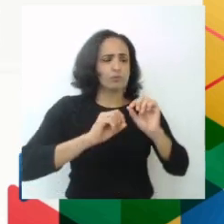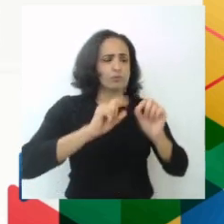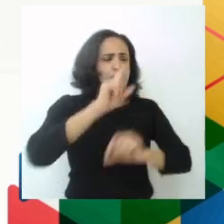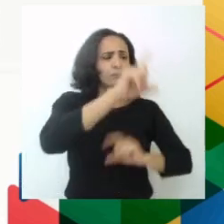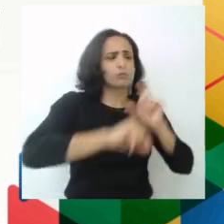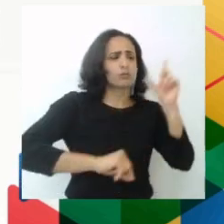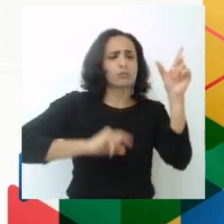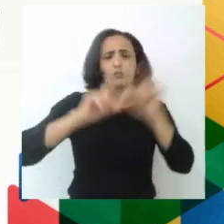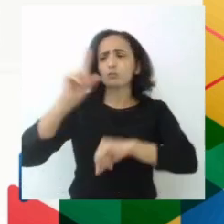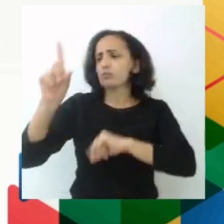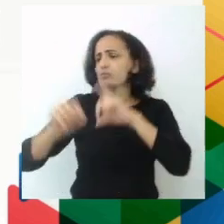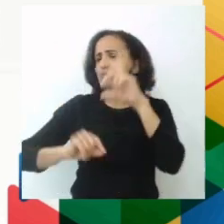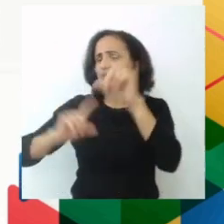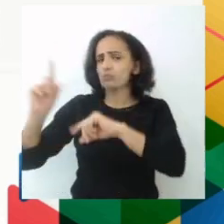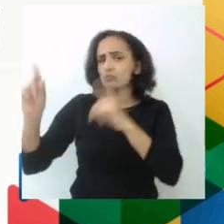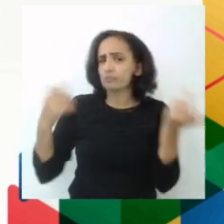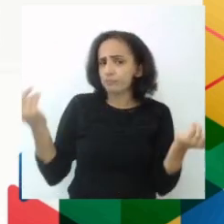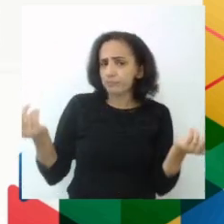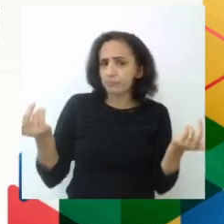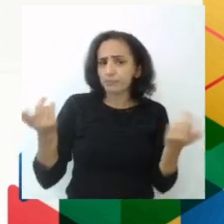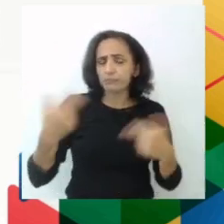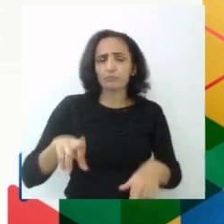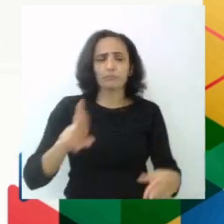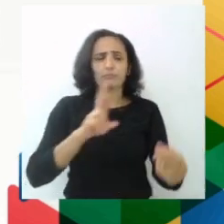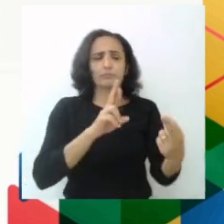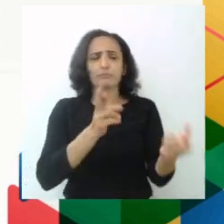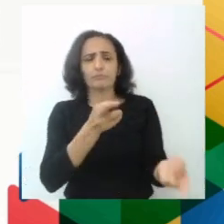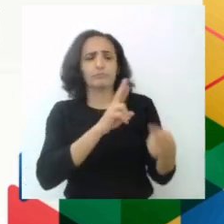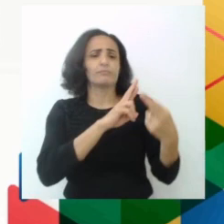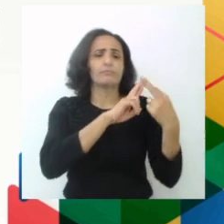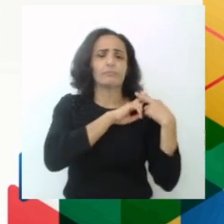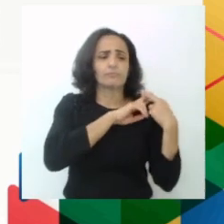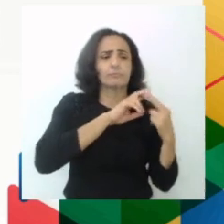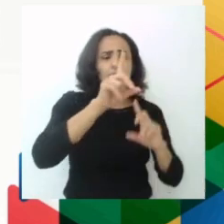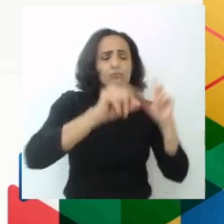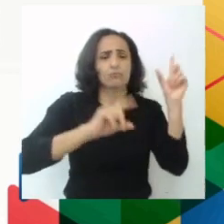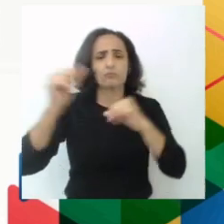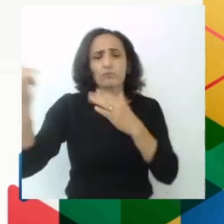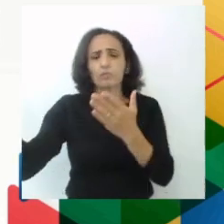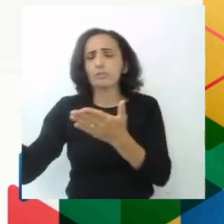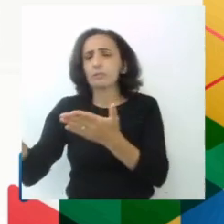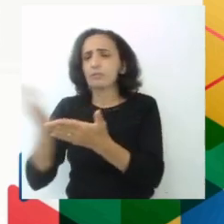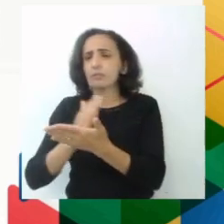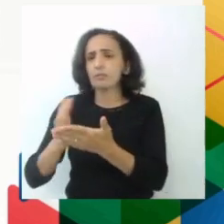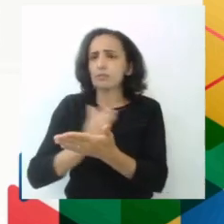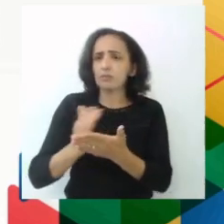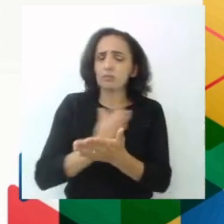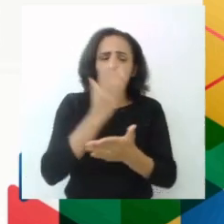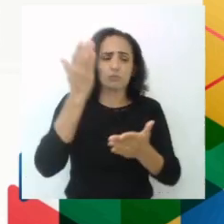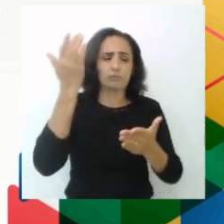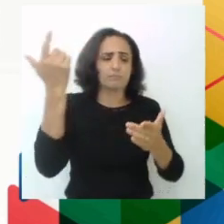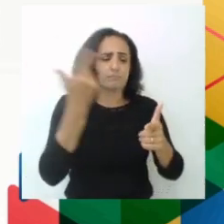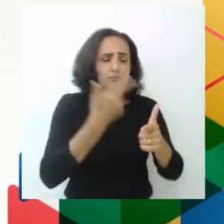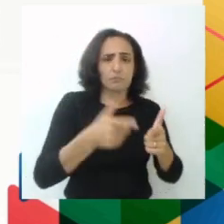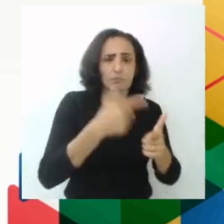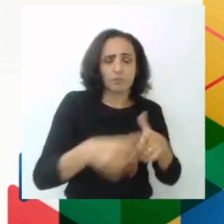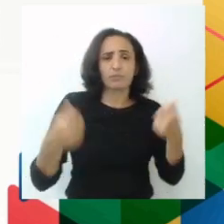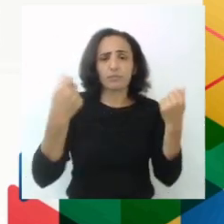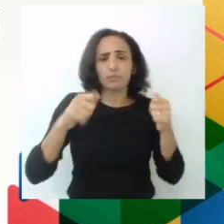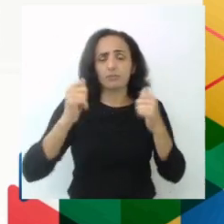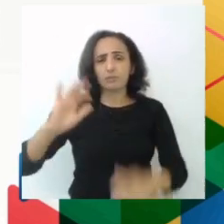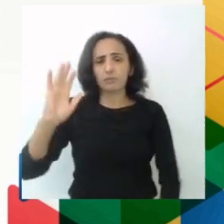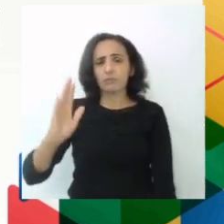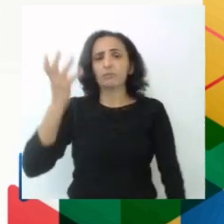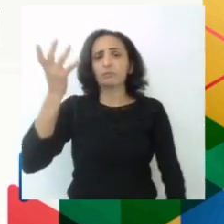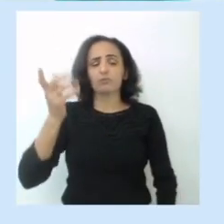consideração, quando tem cargos pré-determinados, a gente tem um problema de arranjo. Então, como os cargos